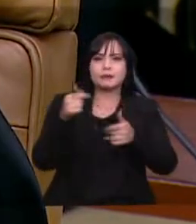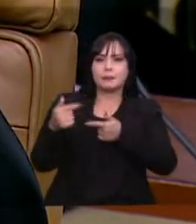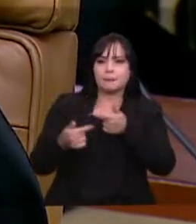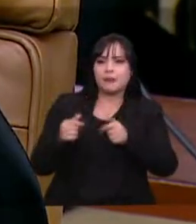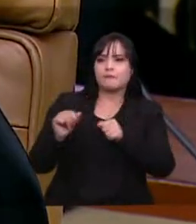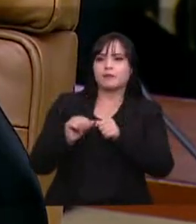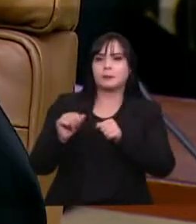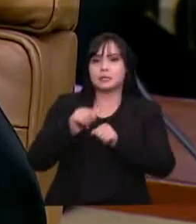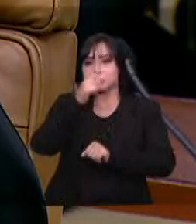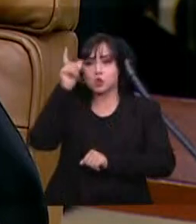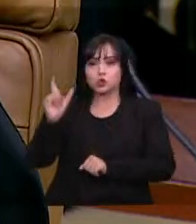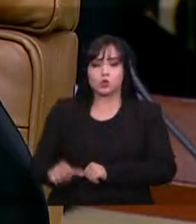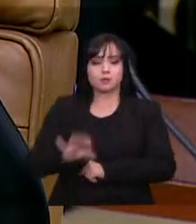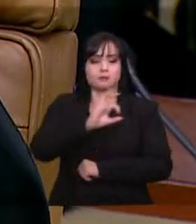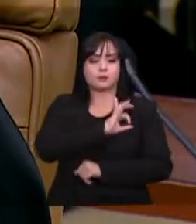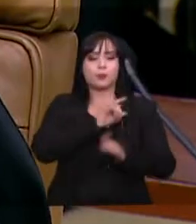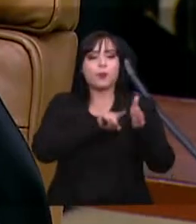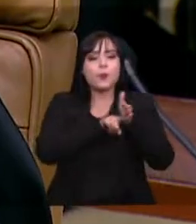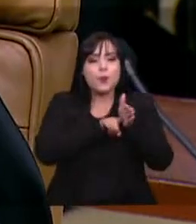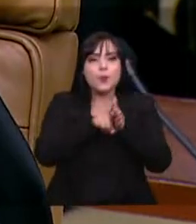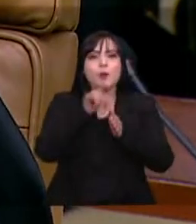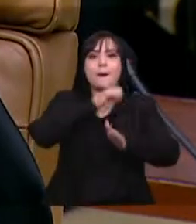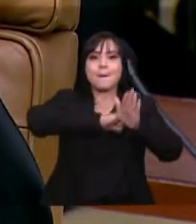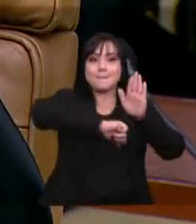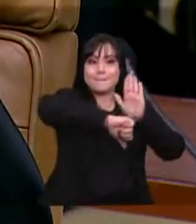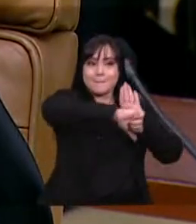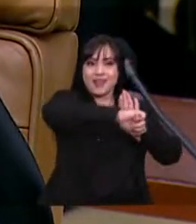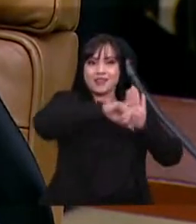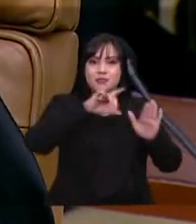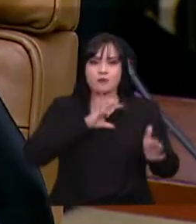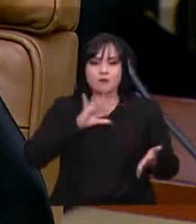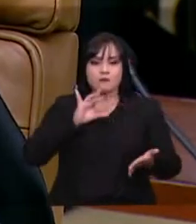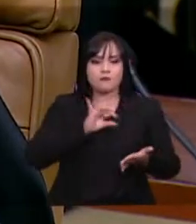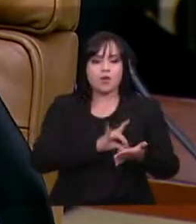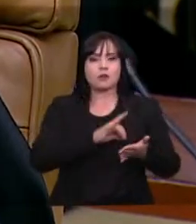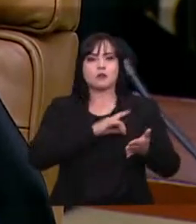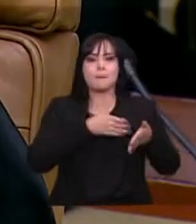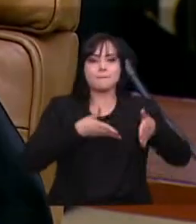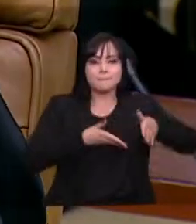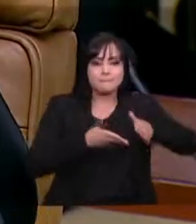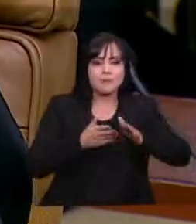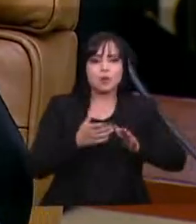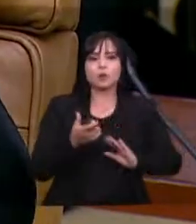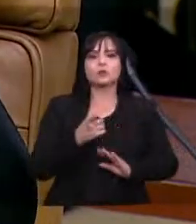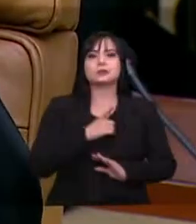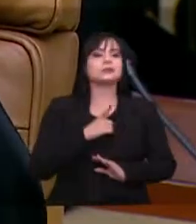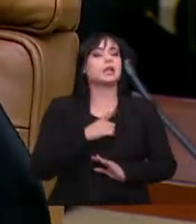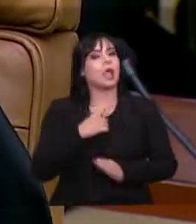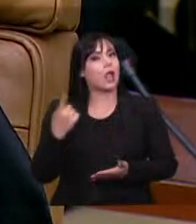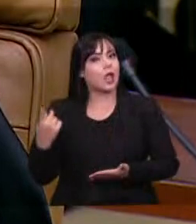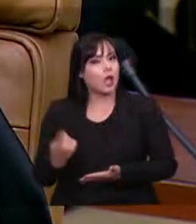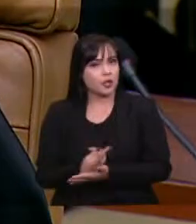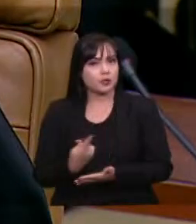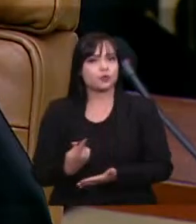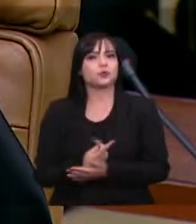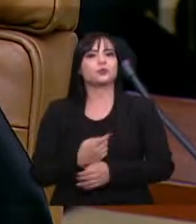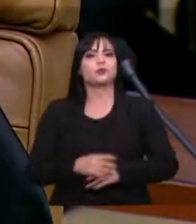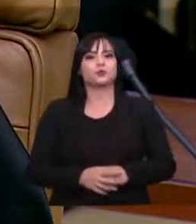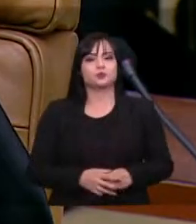peritos federais criminais teve êxito em reproduzir o caminho perseguido pelos valores de origem ilícita